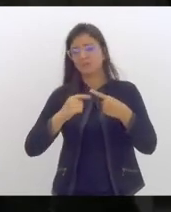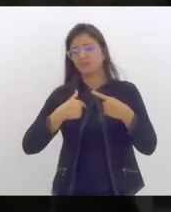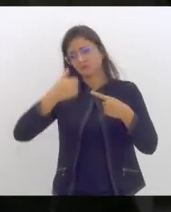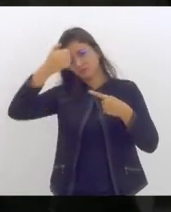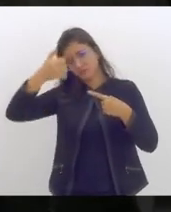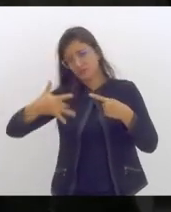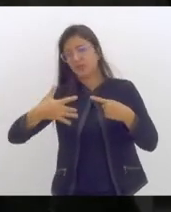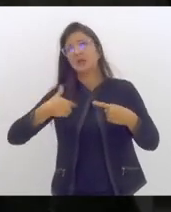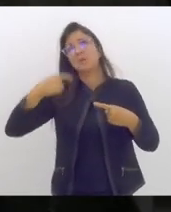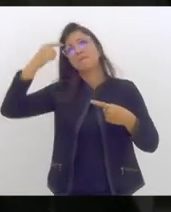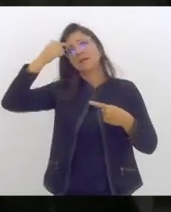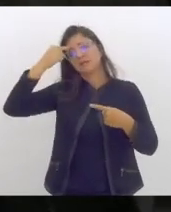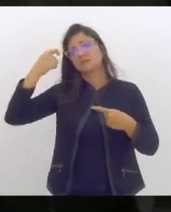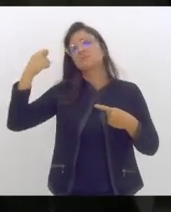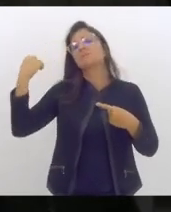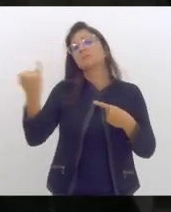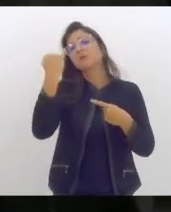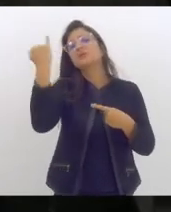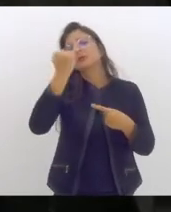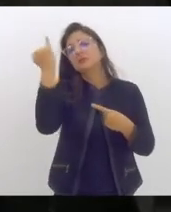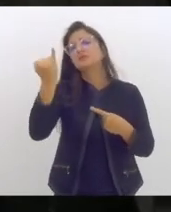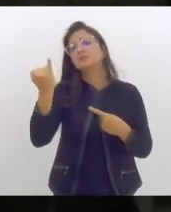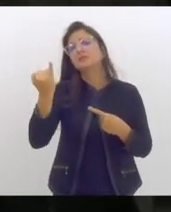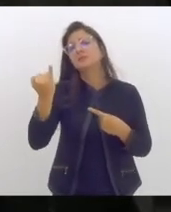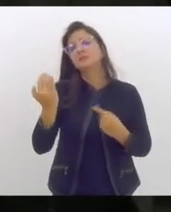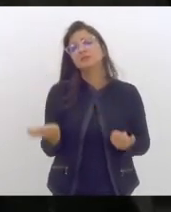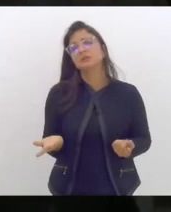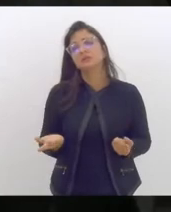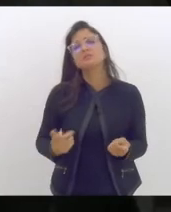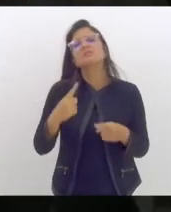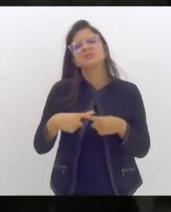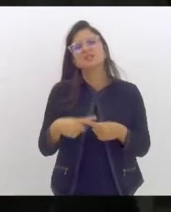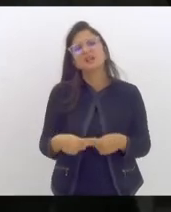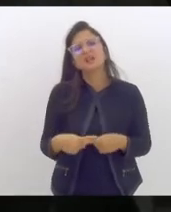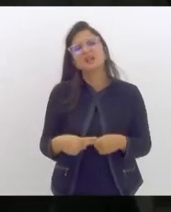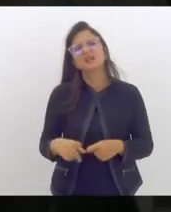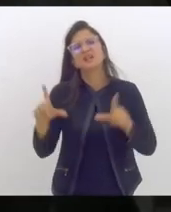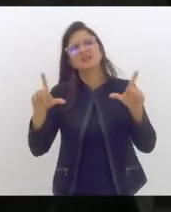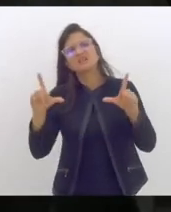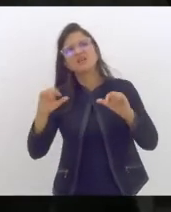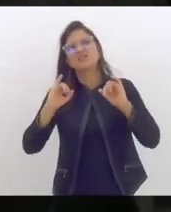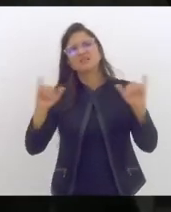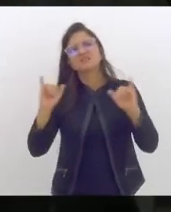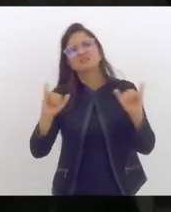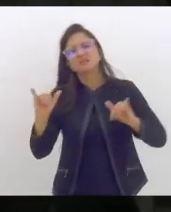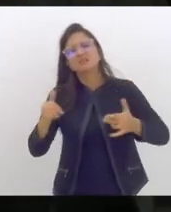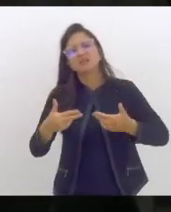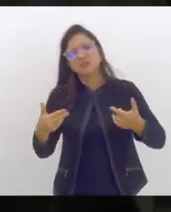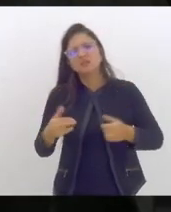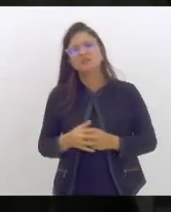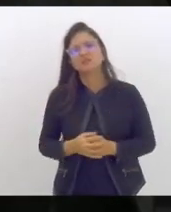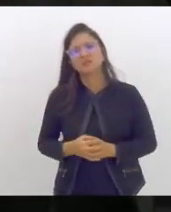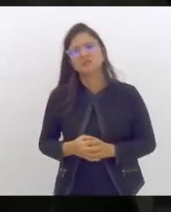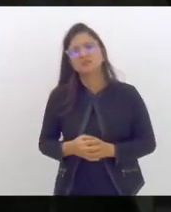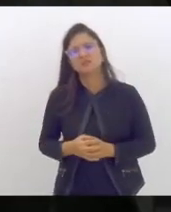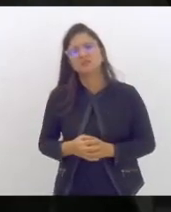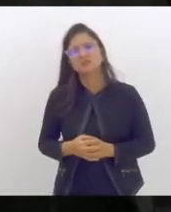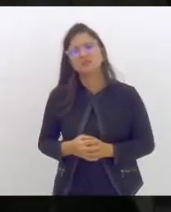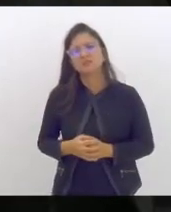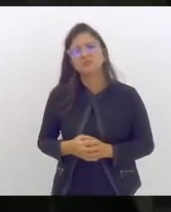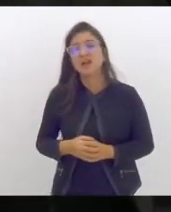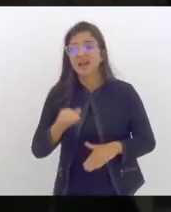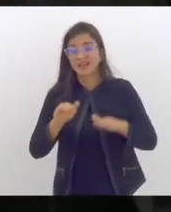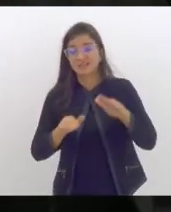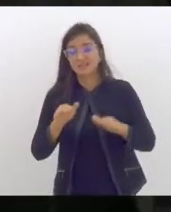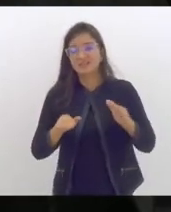seria necessário, já que são as matérias são insistentes, na maioria das vezes também não nos dão